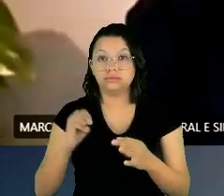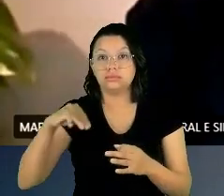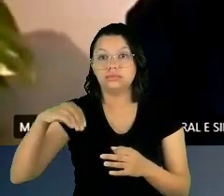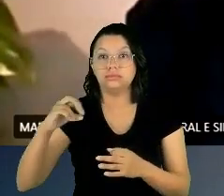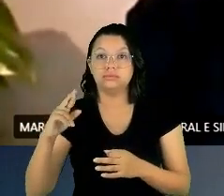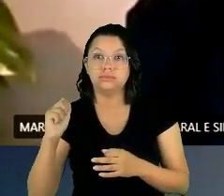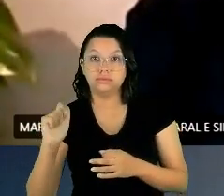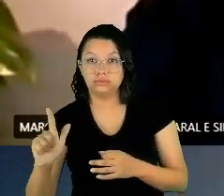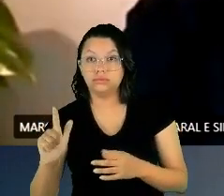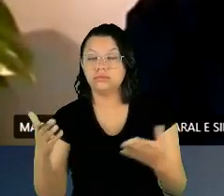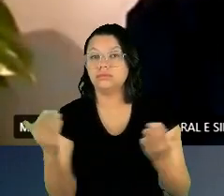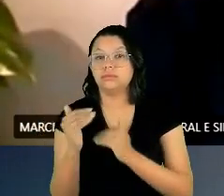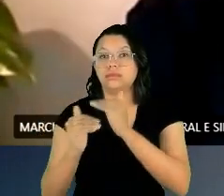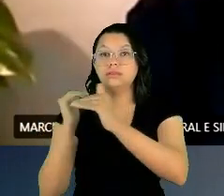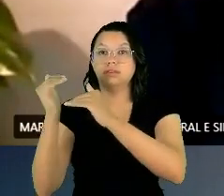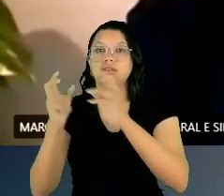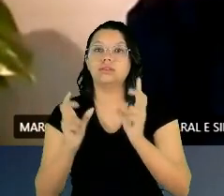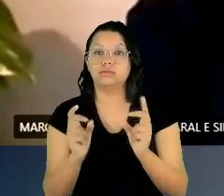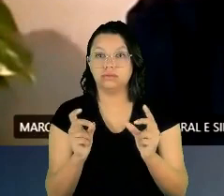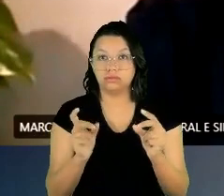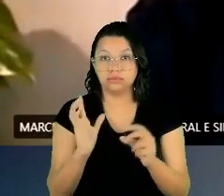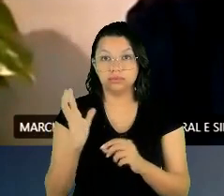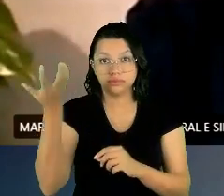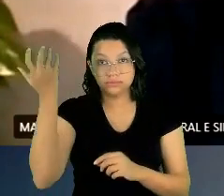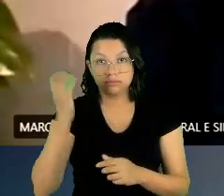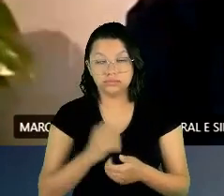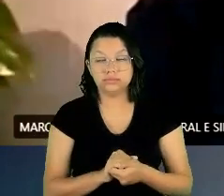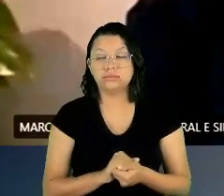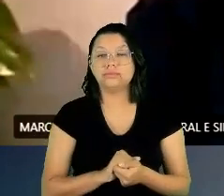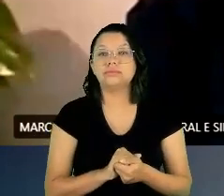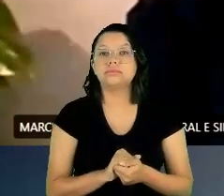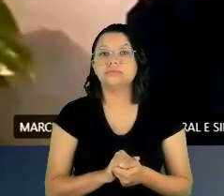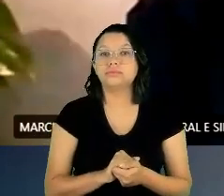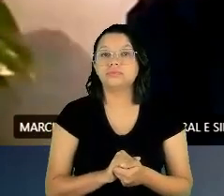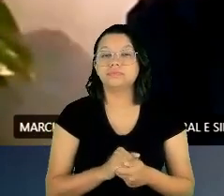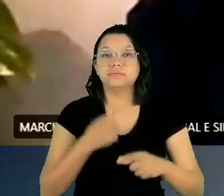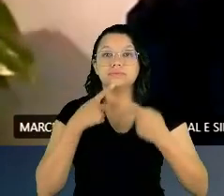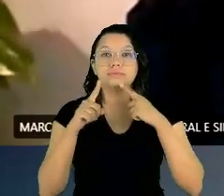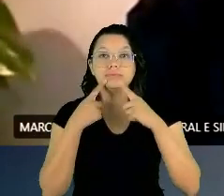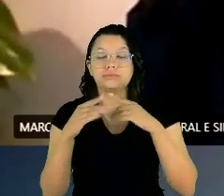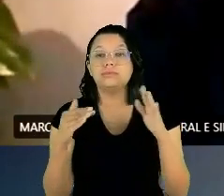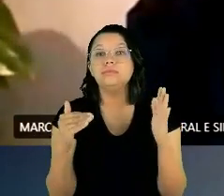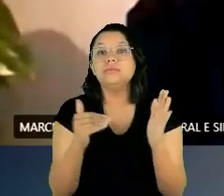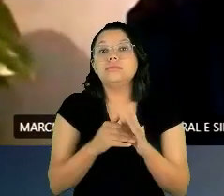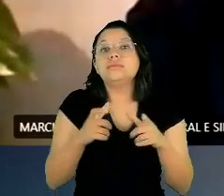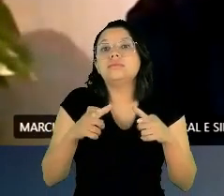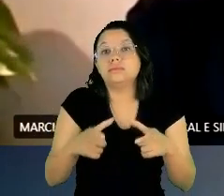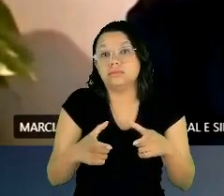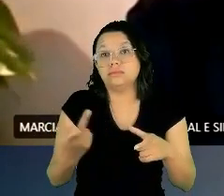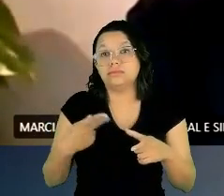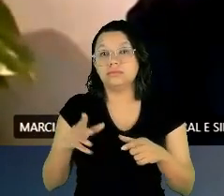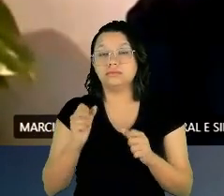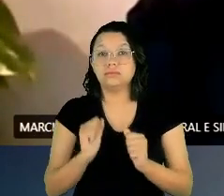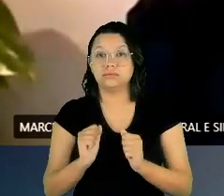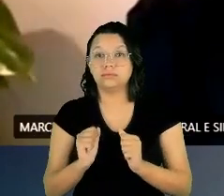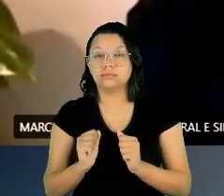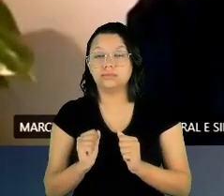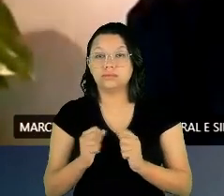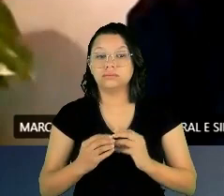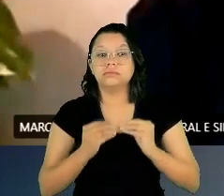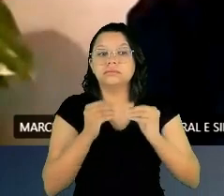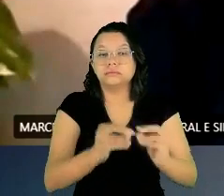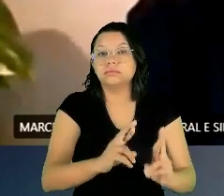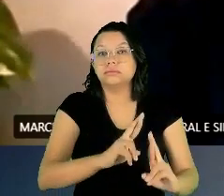julgamento moral, tomar decisão moral, esses processos automáticos de tomada de decisão, discutindo até que ponto a gente